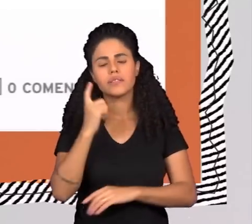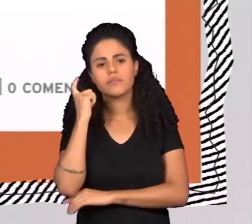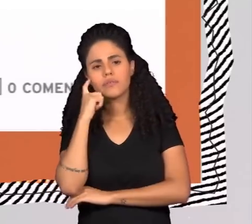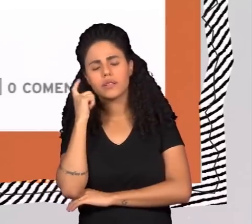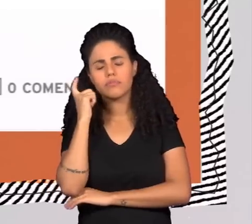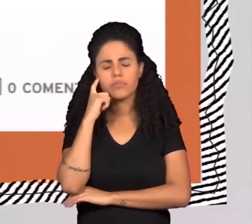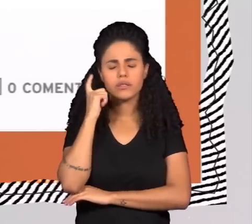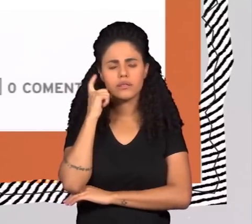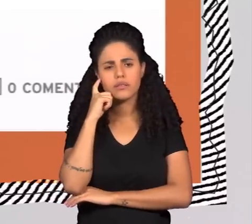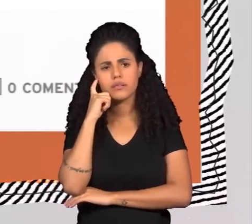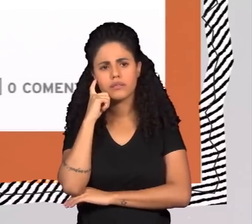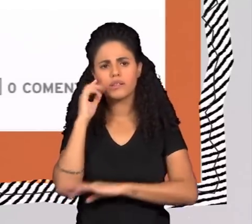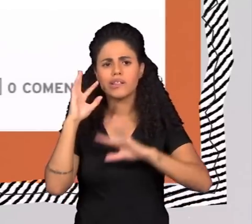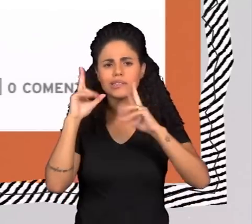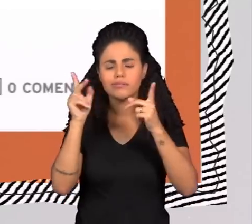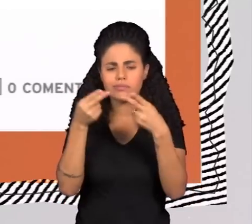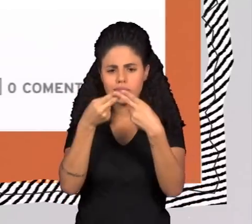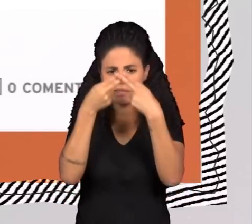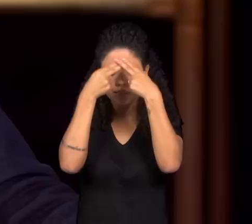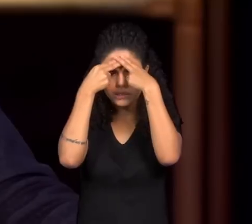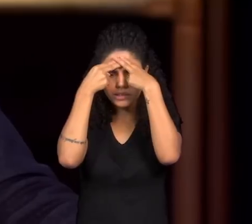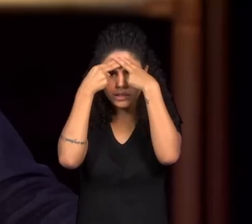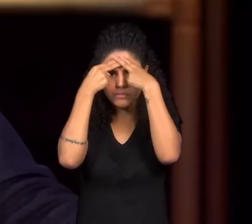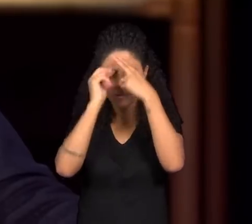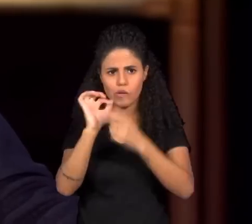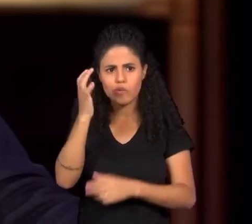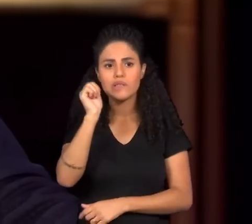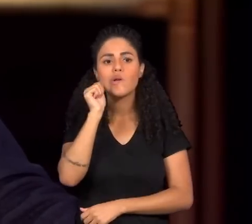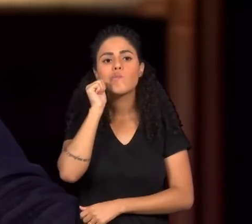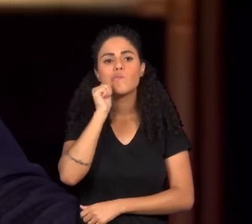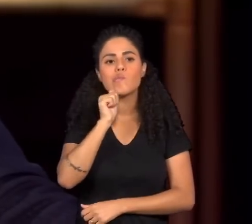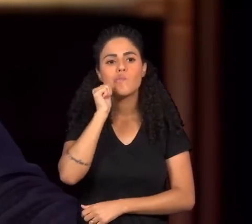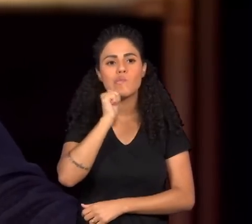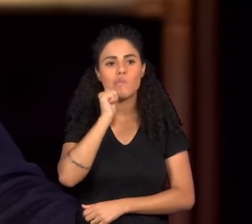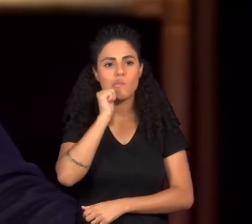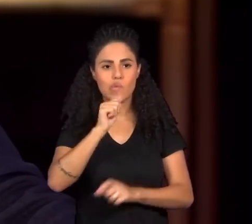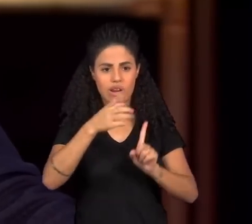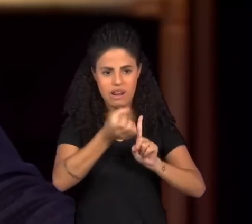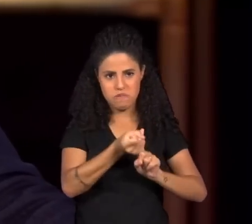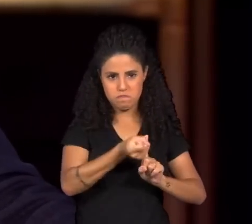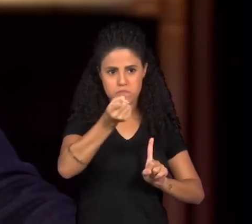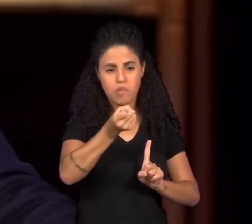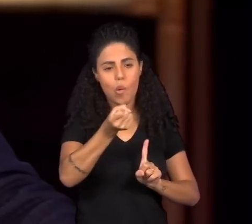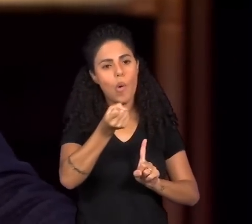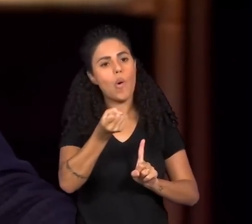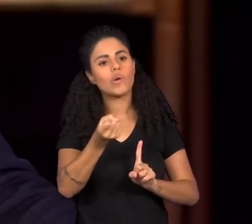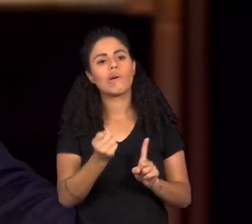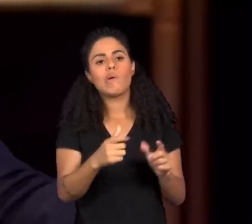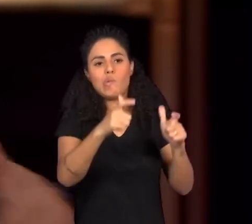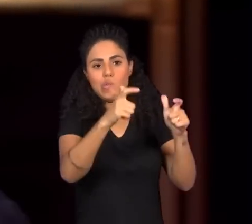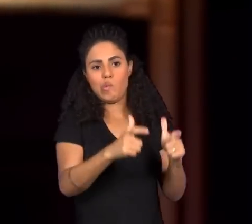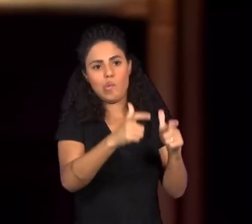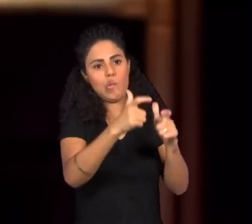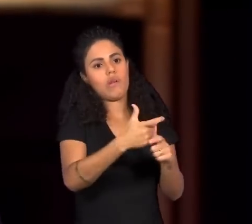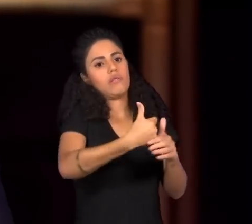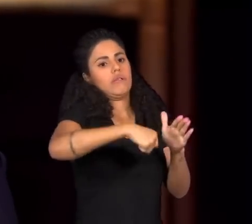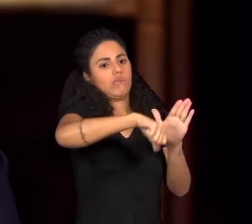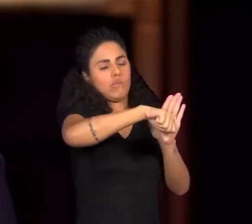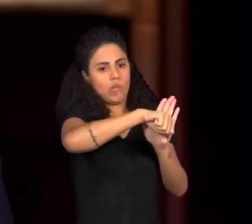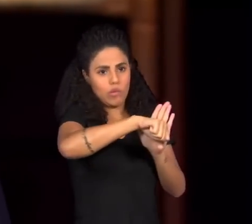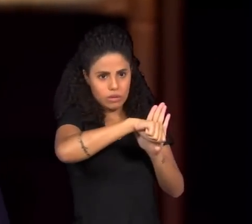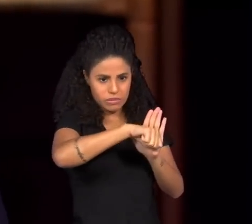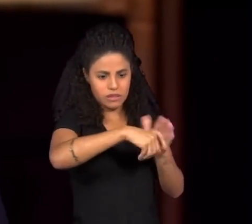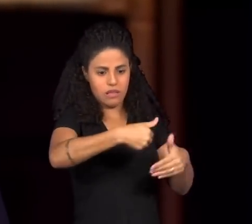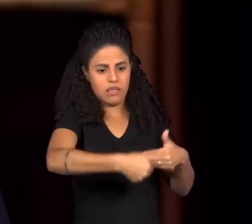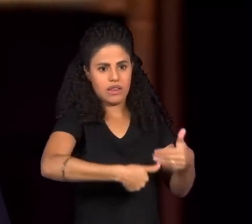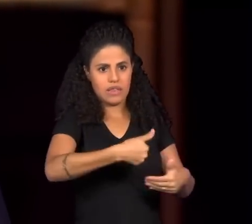ali, além de todo o trauma, a mulher que aborta, geralmente numa clínica clandestina, ela ainda tem que ser